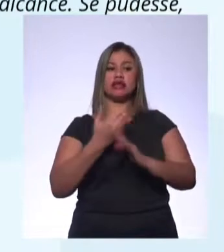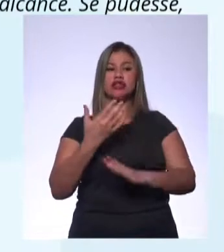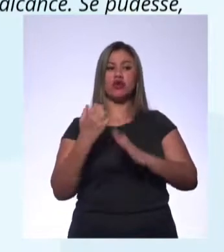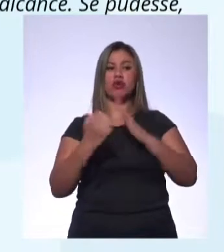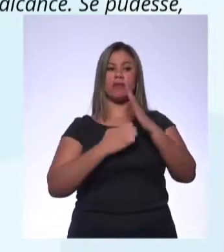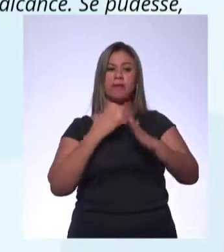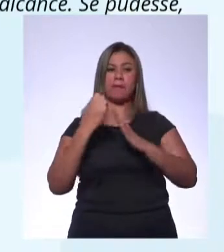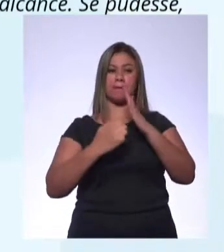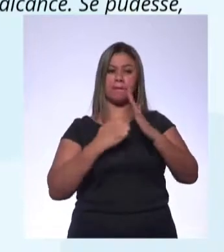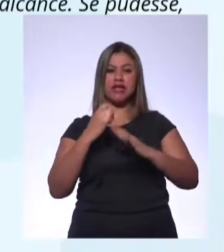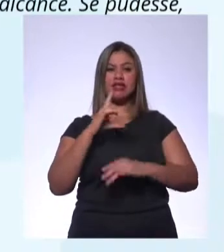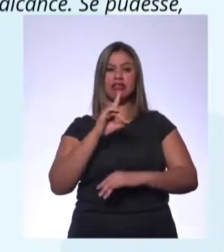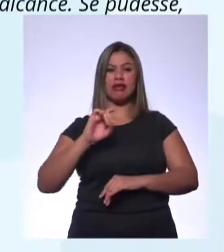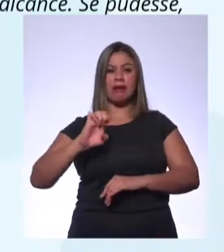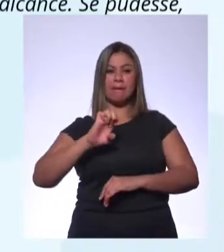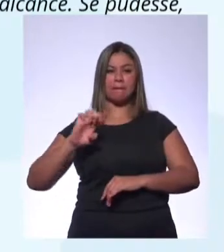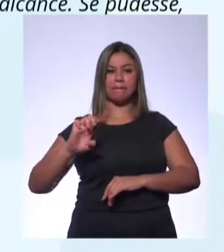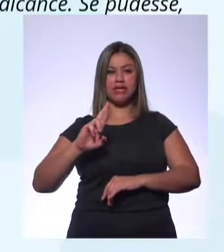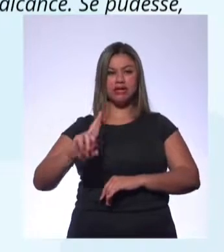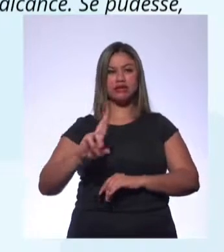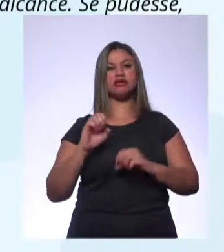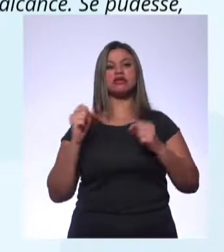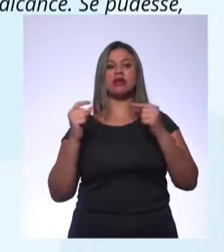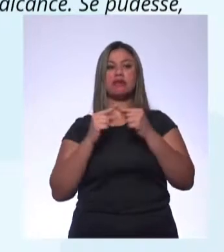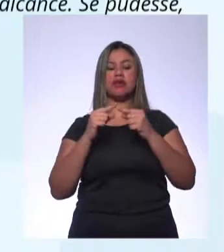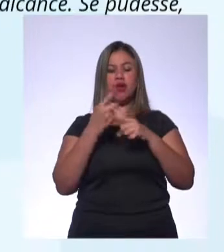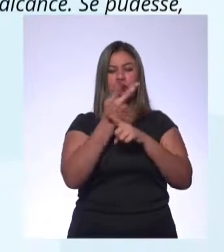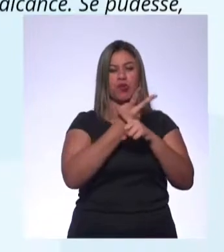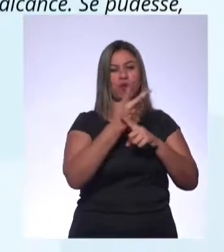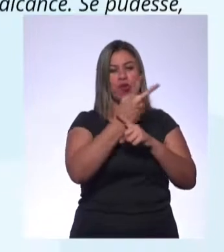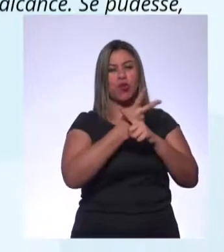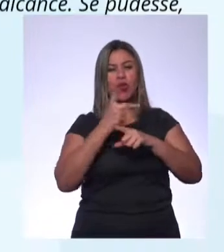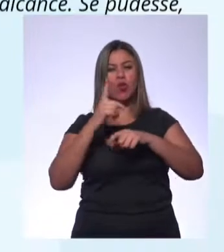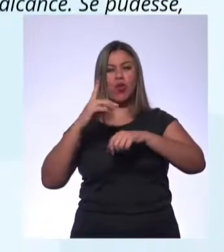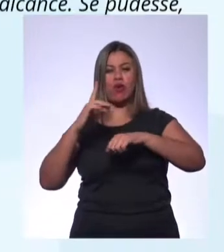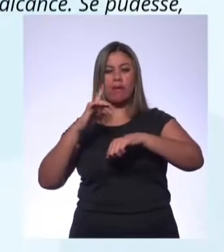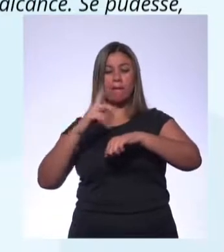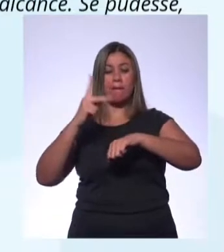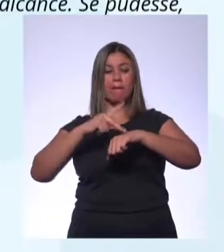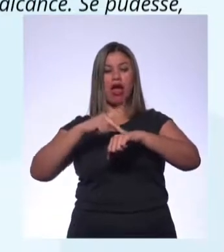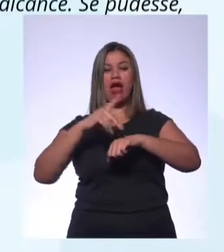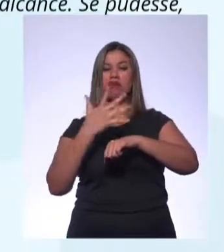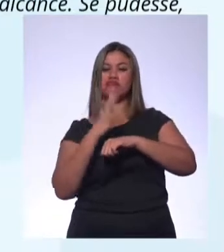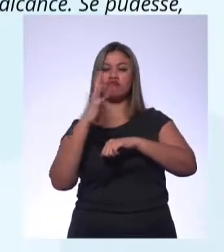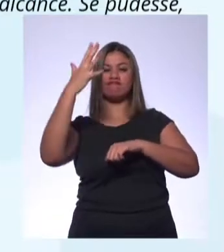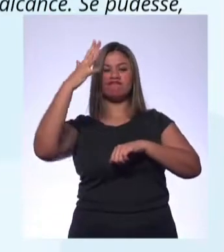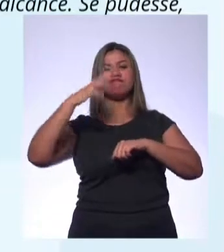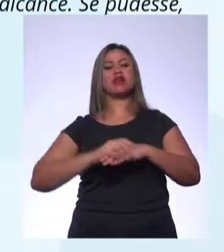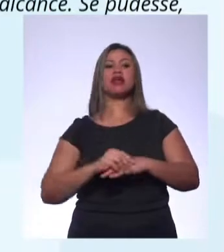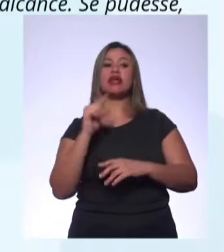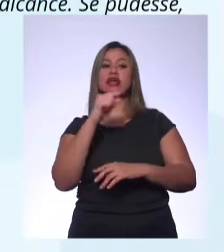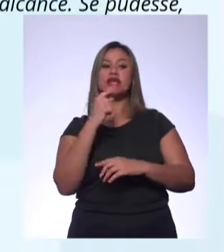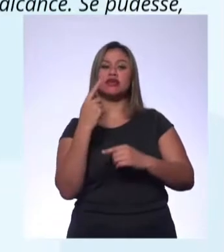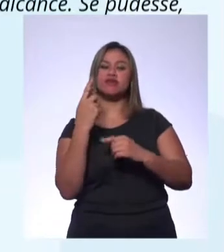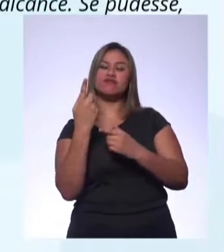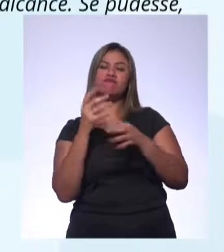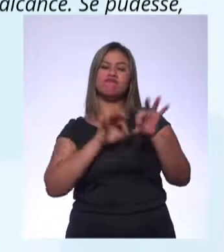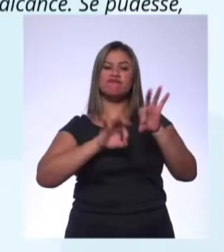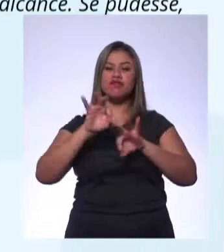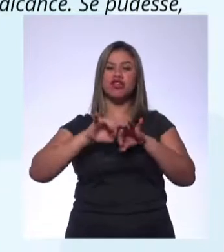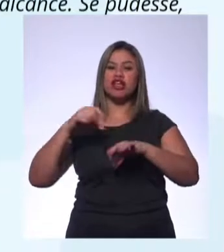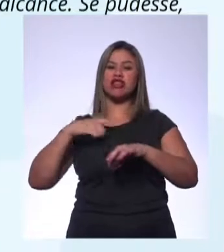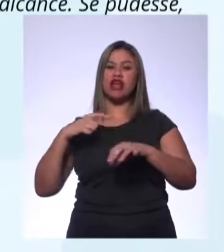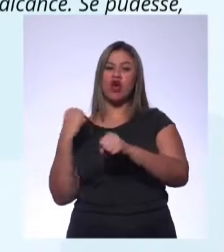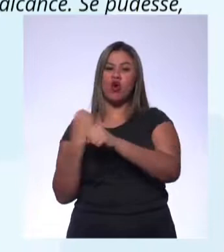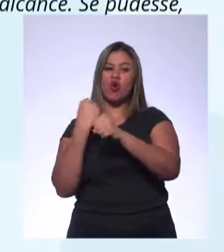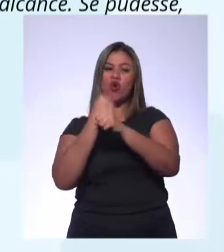Beers, que era uma companhia de extração de diamantes. E ele estava à frente também de um projeto que visava construir